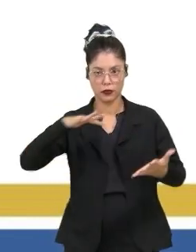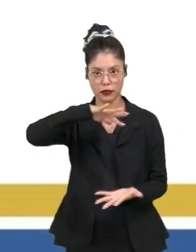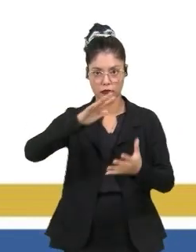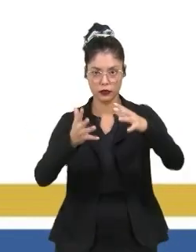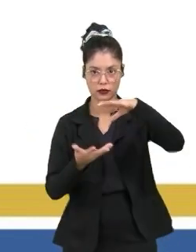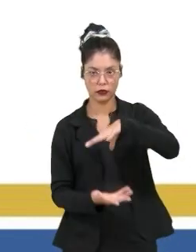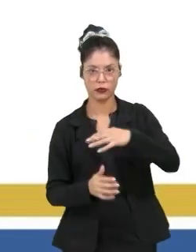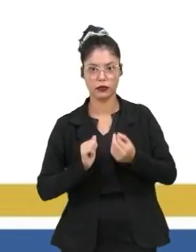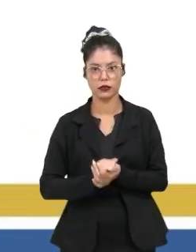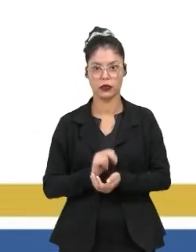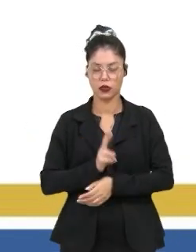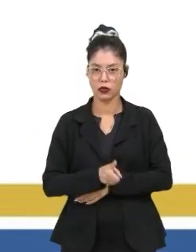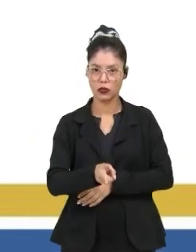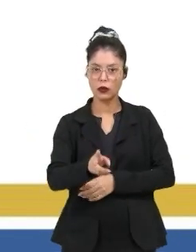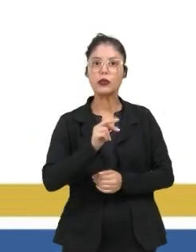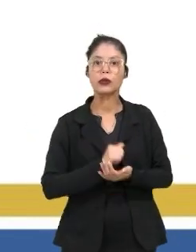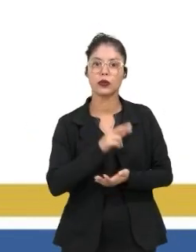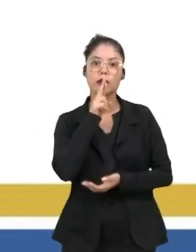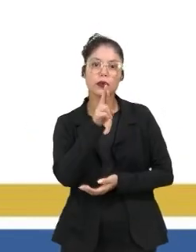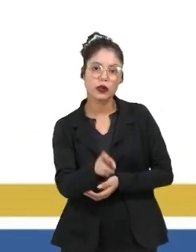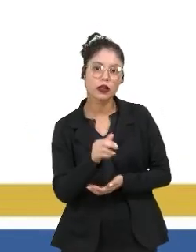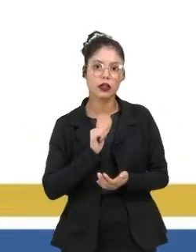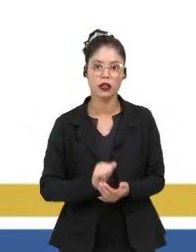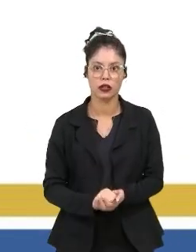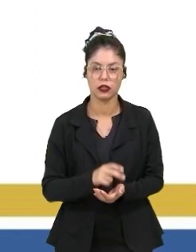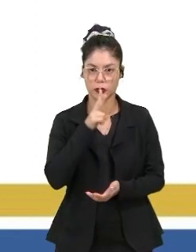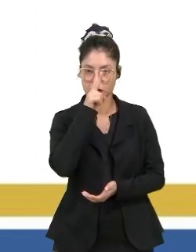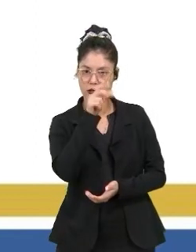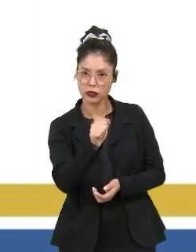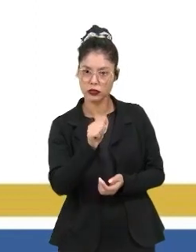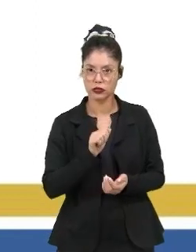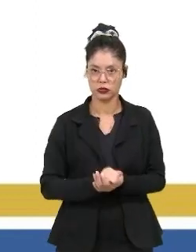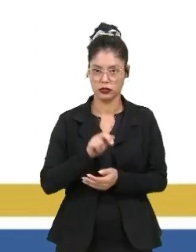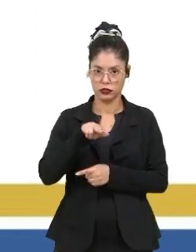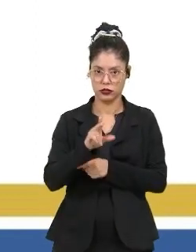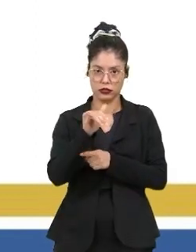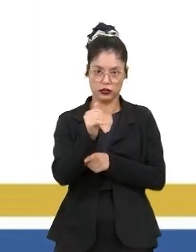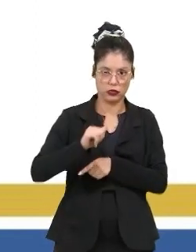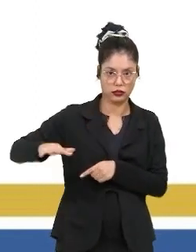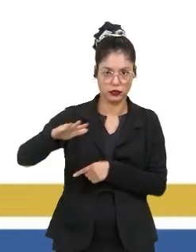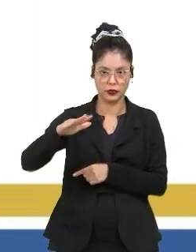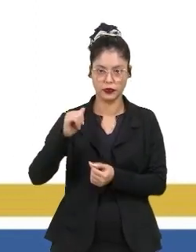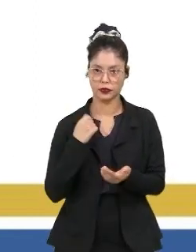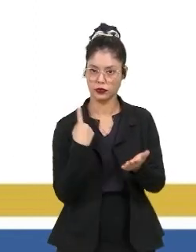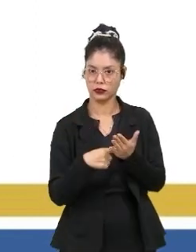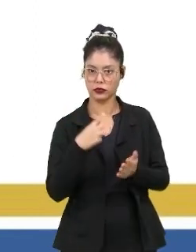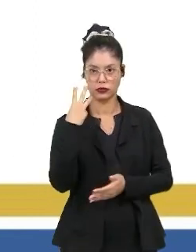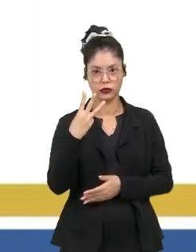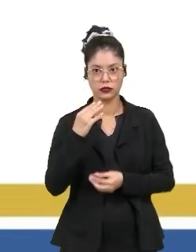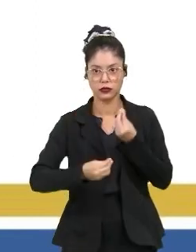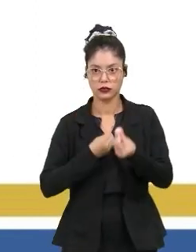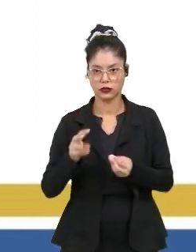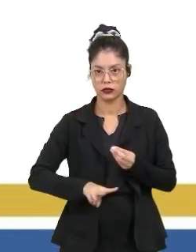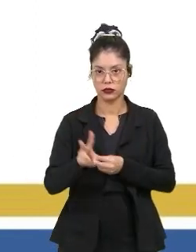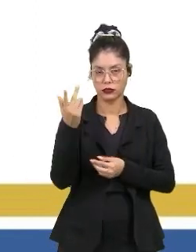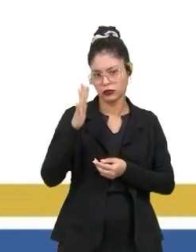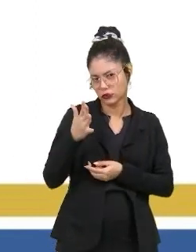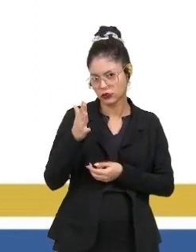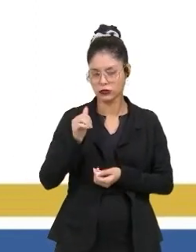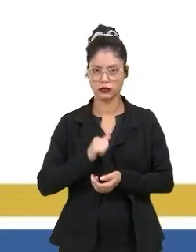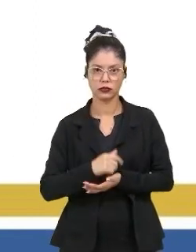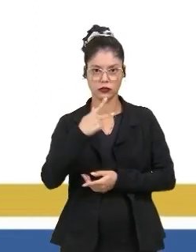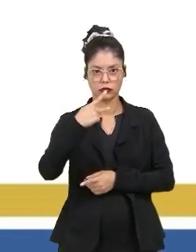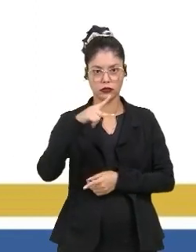esféricas e que a intensidade do sinal é calculada pela potência por unidade de área. Considere 3 como valor aproximado para